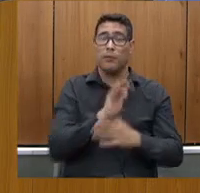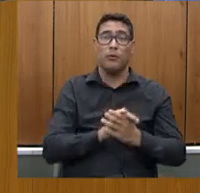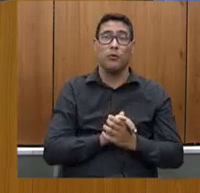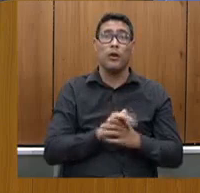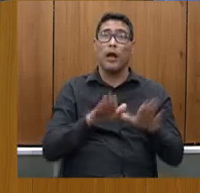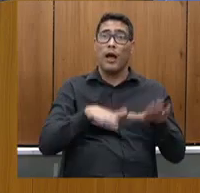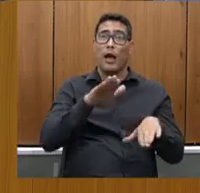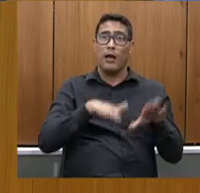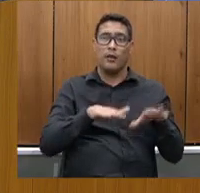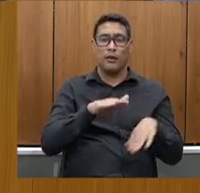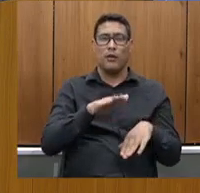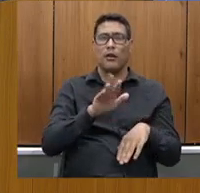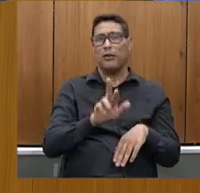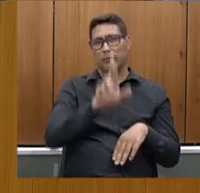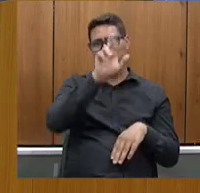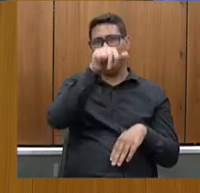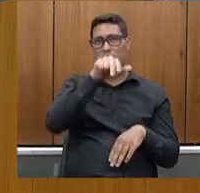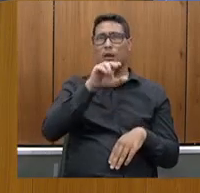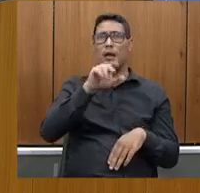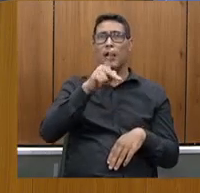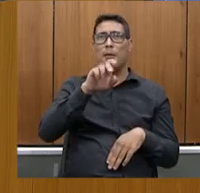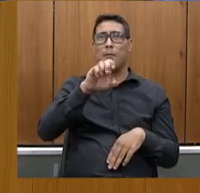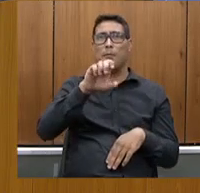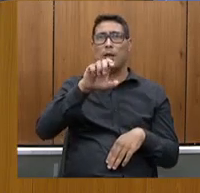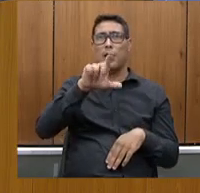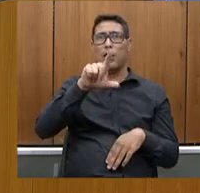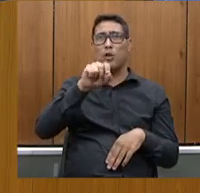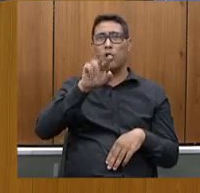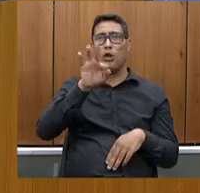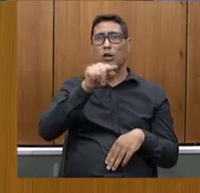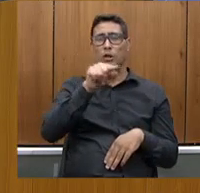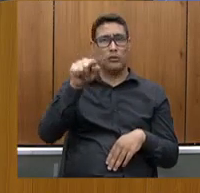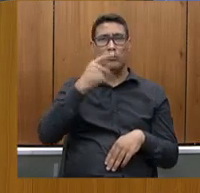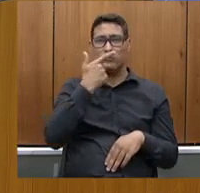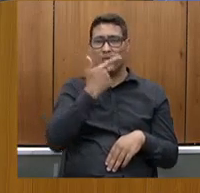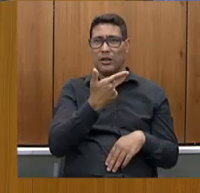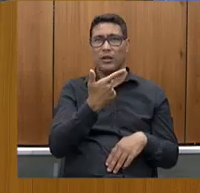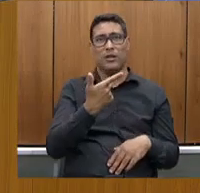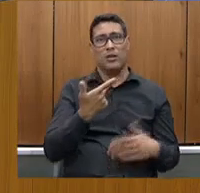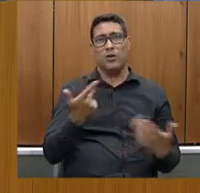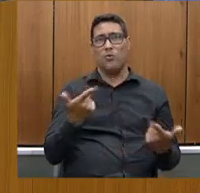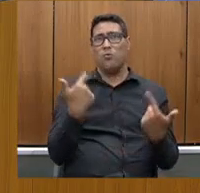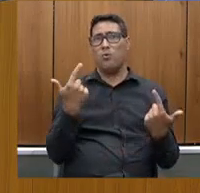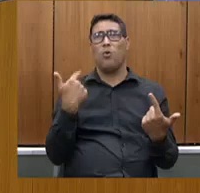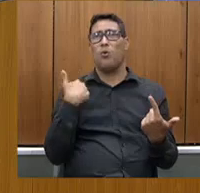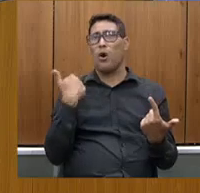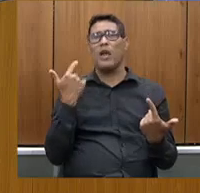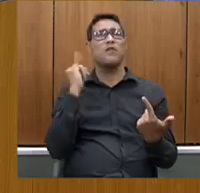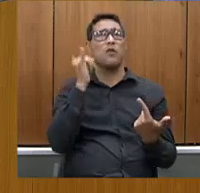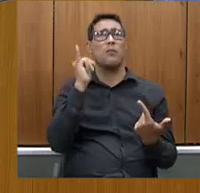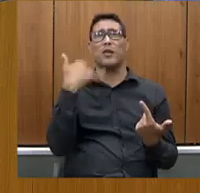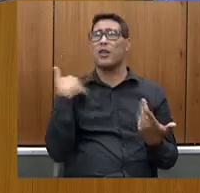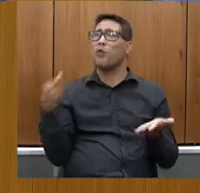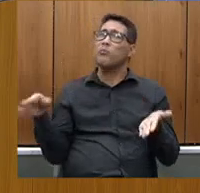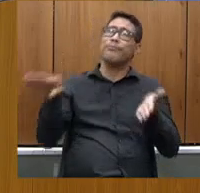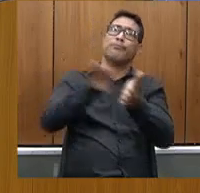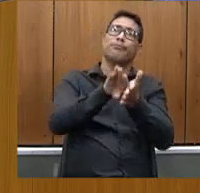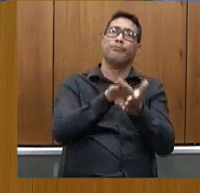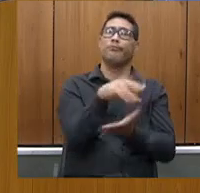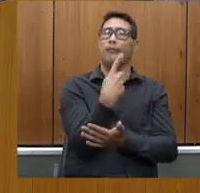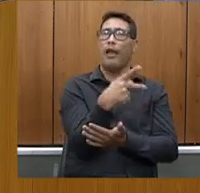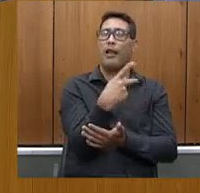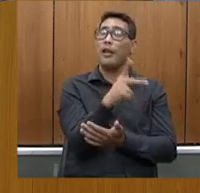vezes o comandando pelo né que Comandante geral aqui o eco não chega até lá e às vezes não tá